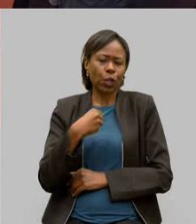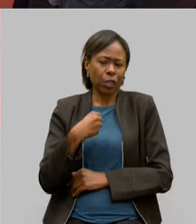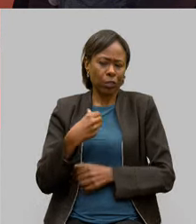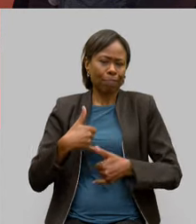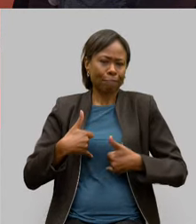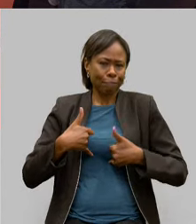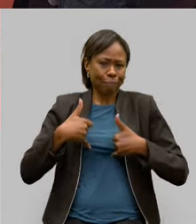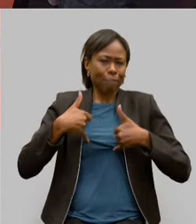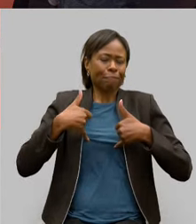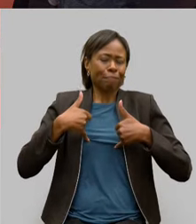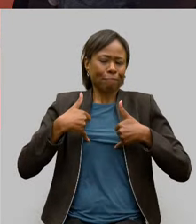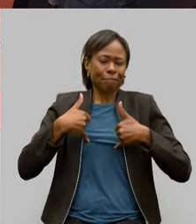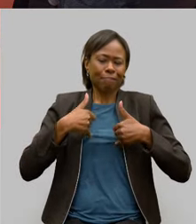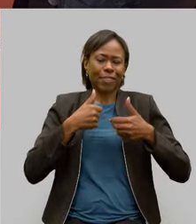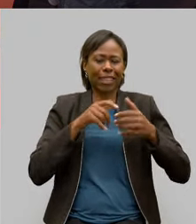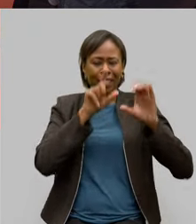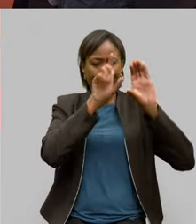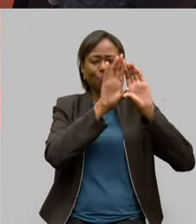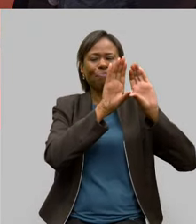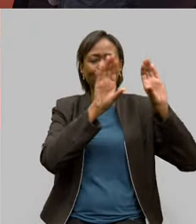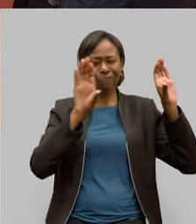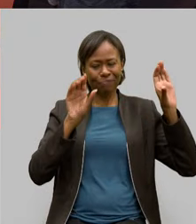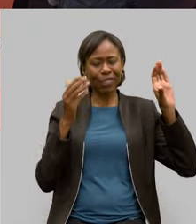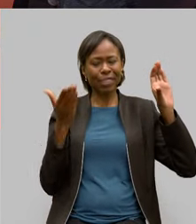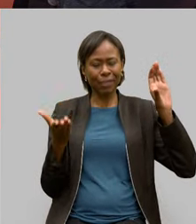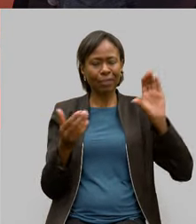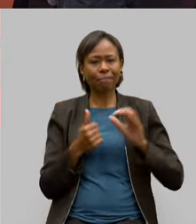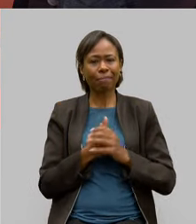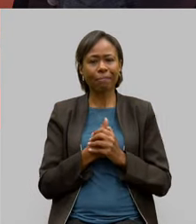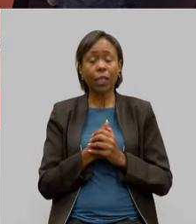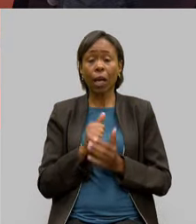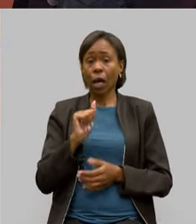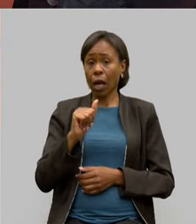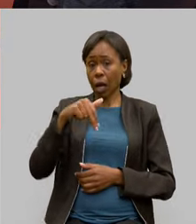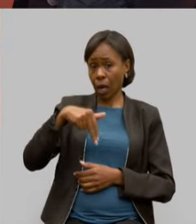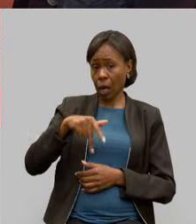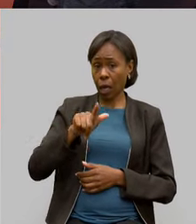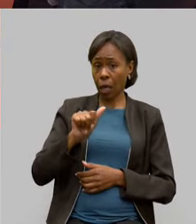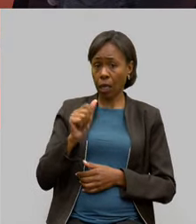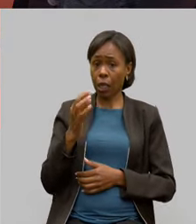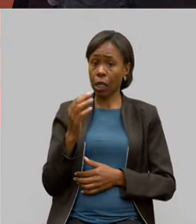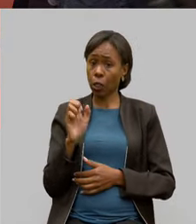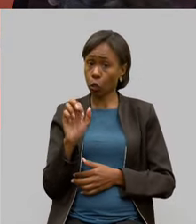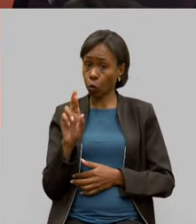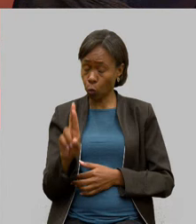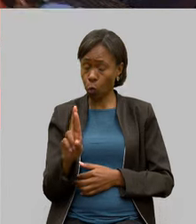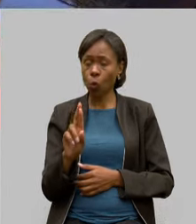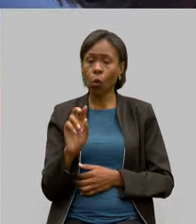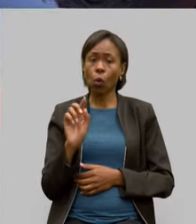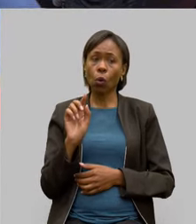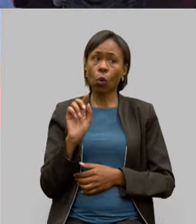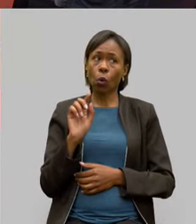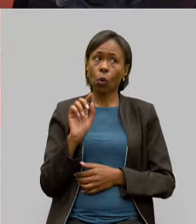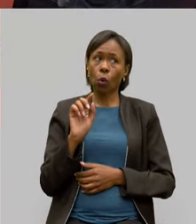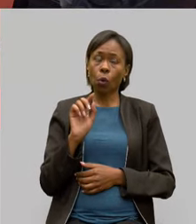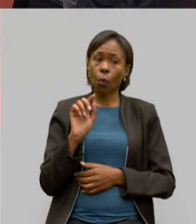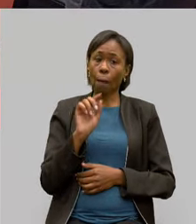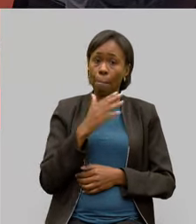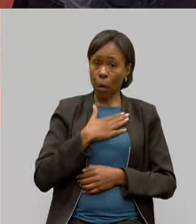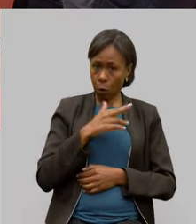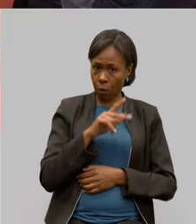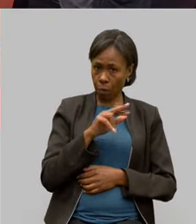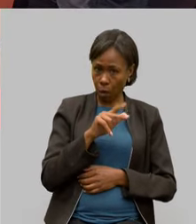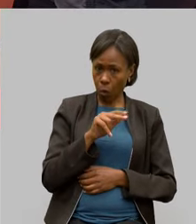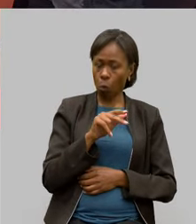esteja eh em relação à história da angat né como o Mateus que é meu irmão e presidente da da associação ação eh disse